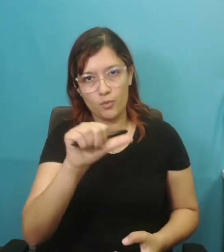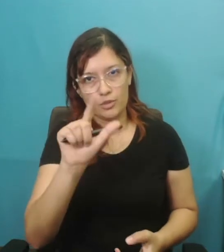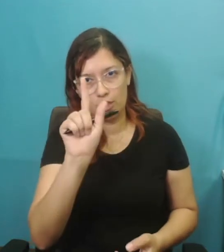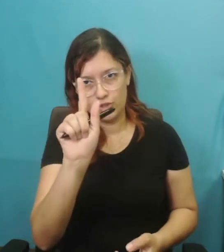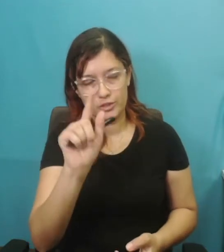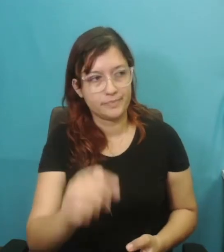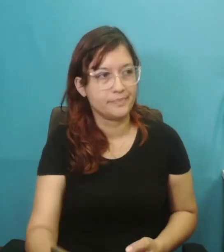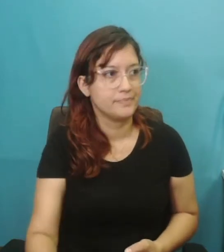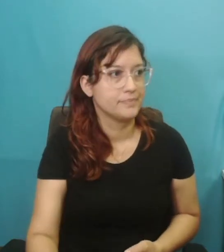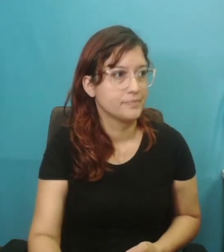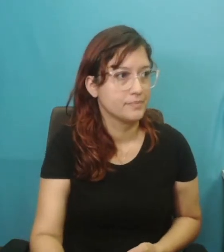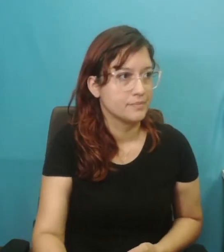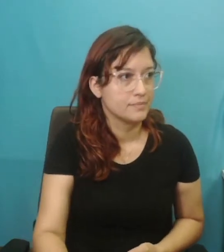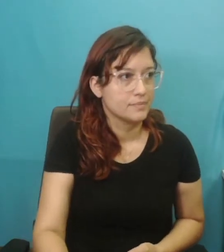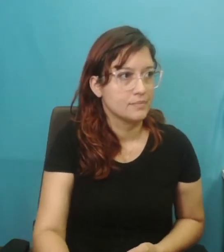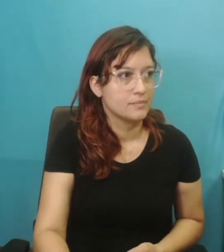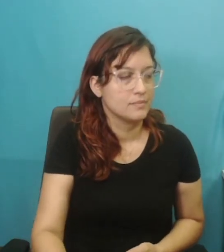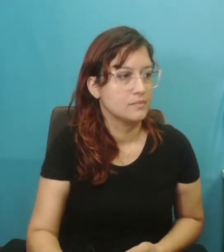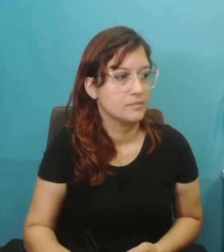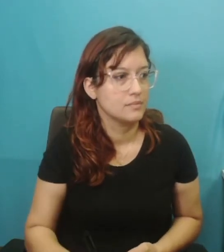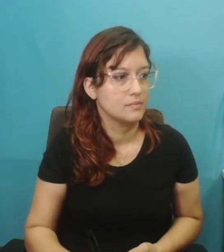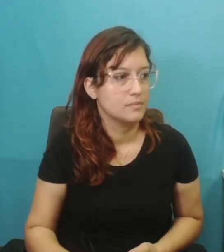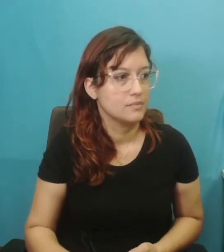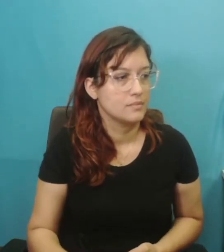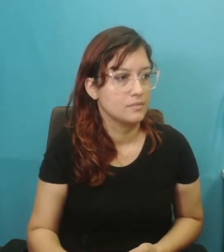Então vou colocar só um G.